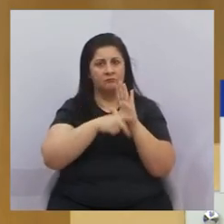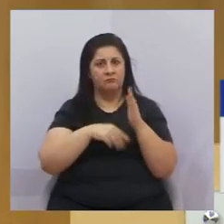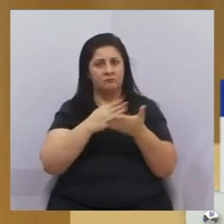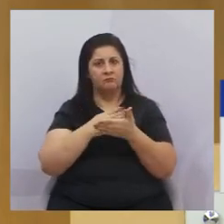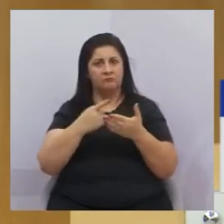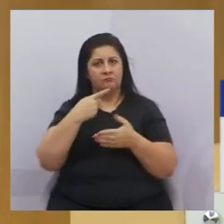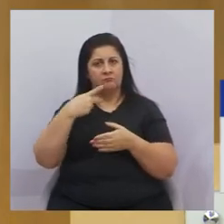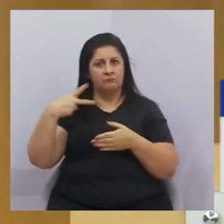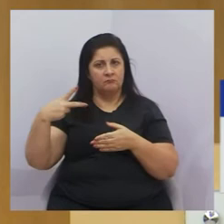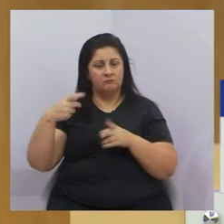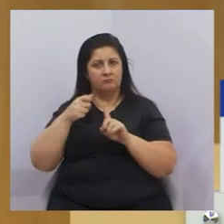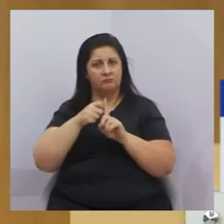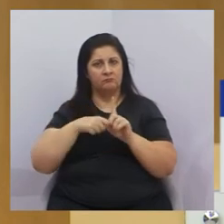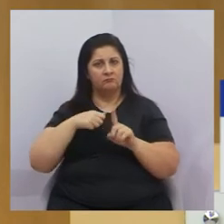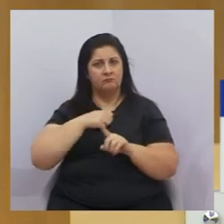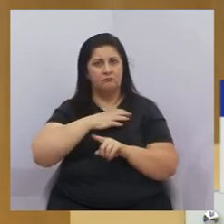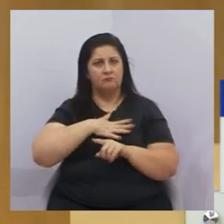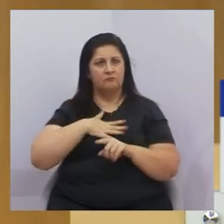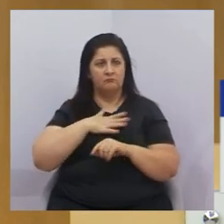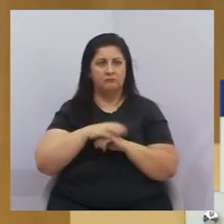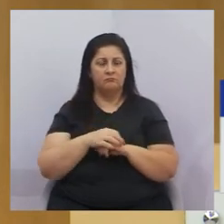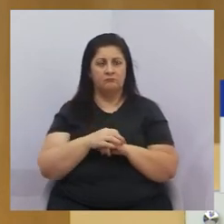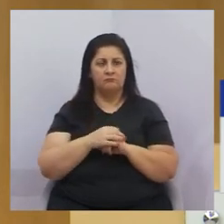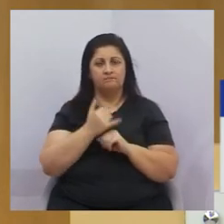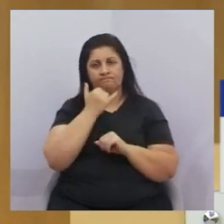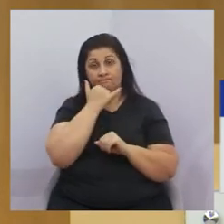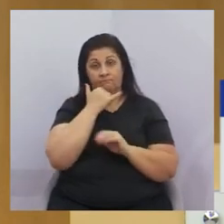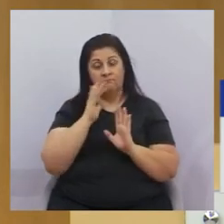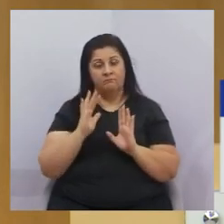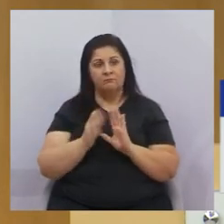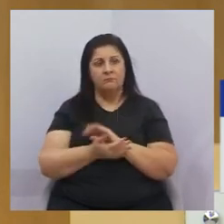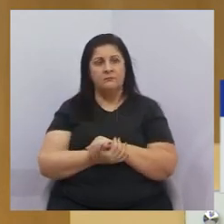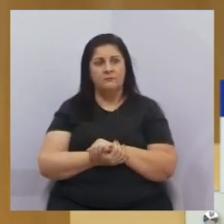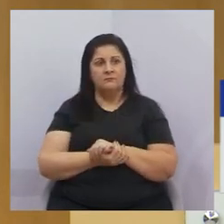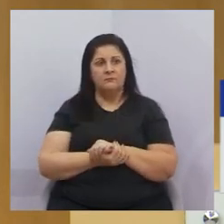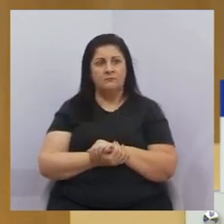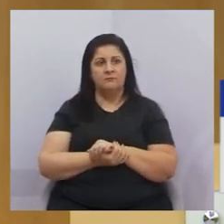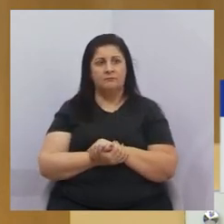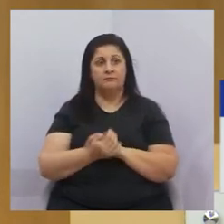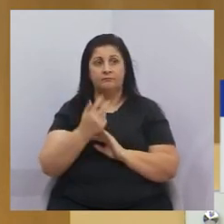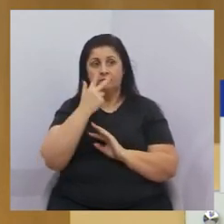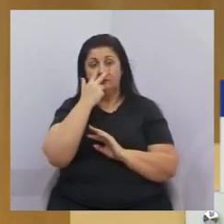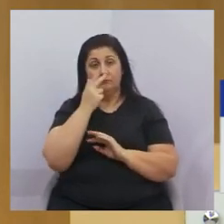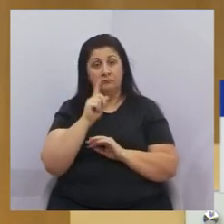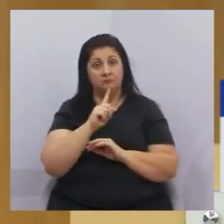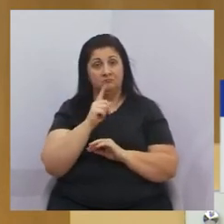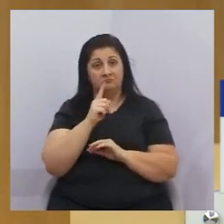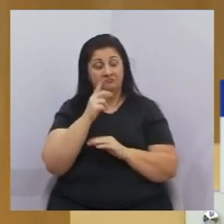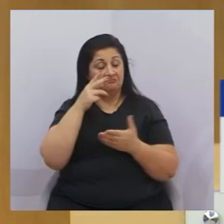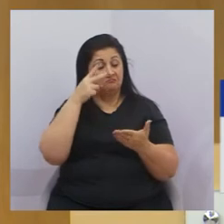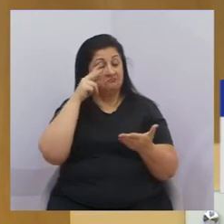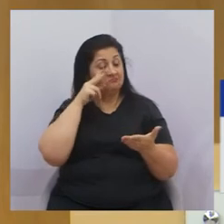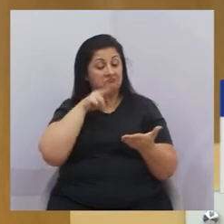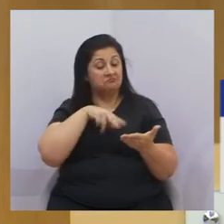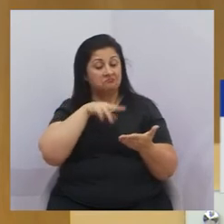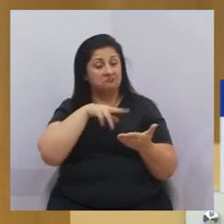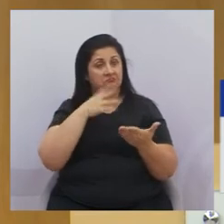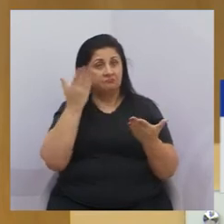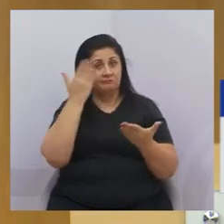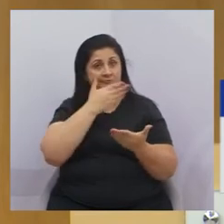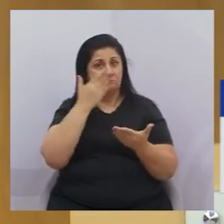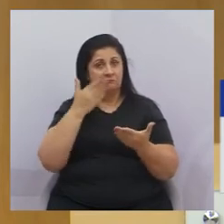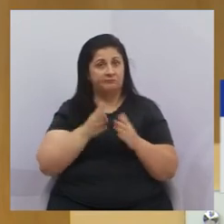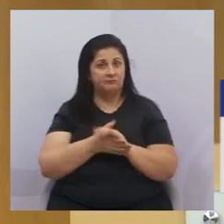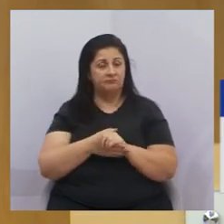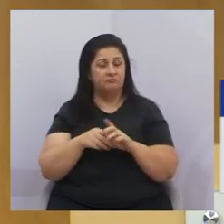12/8. Então, me desculpe, mas eu acho que talvez eles não tenham visto com antecedência, né? Mas